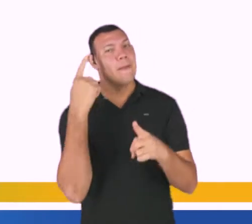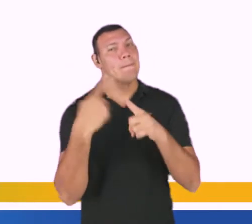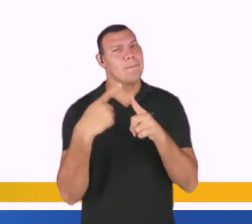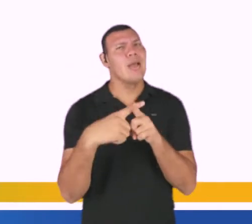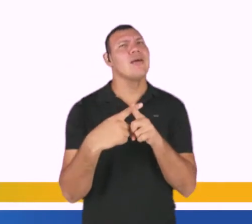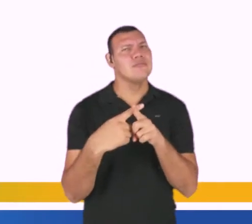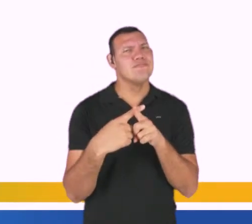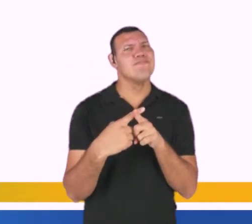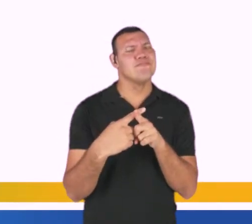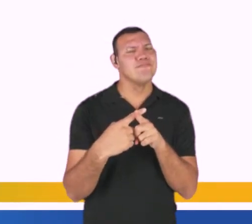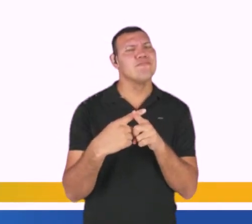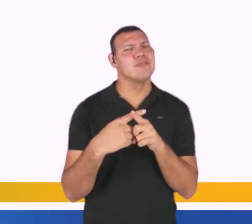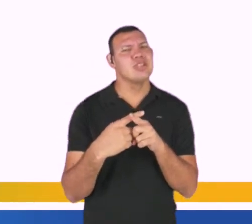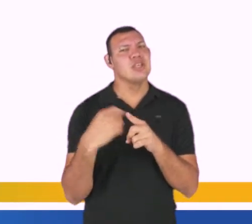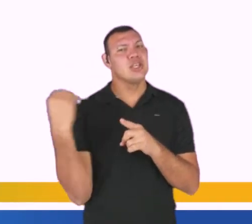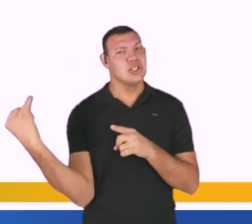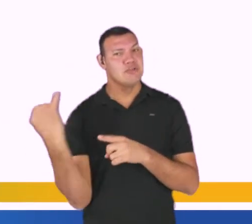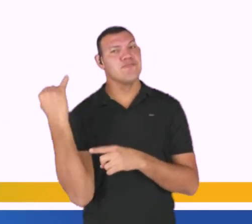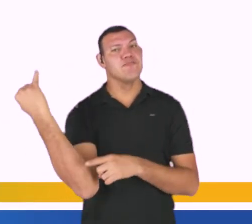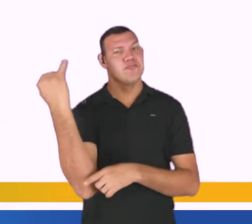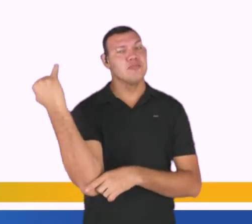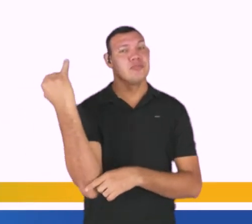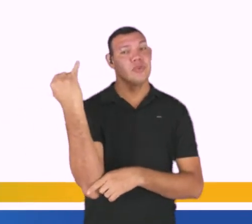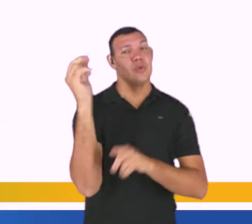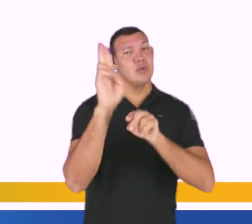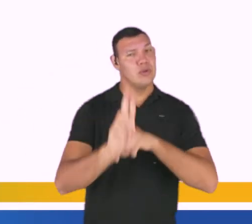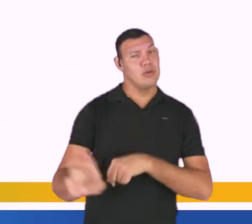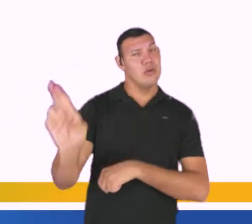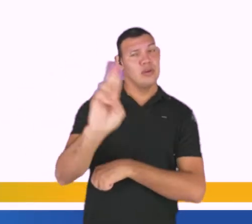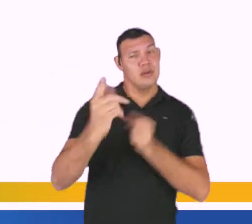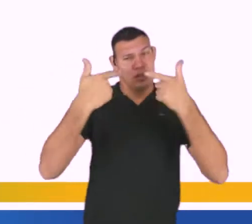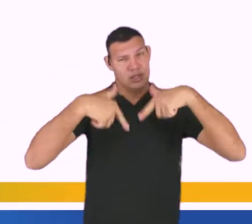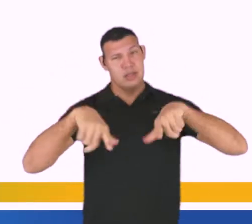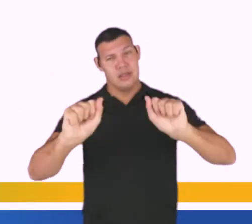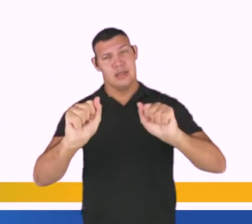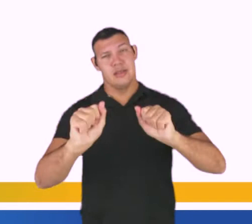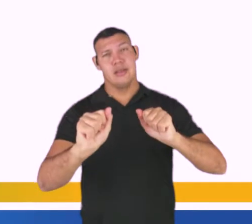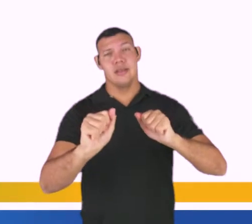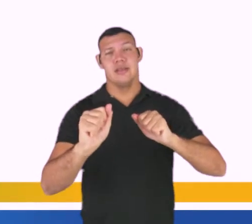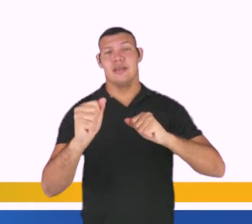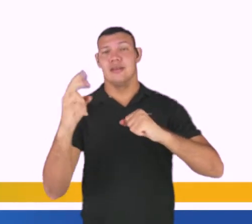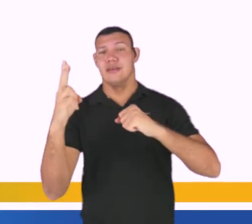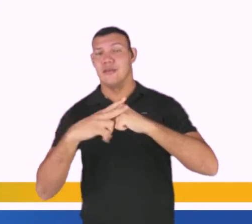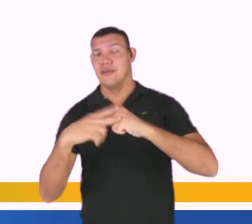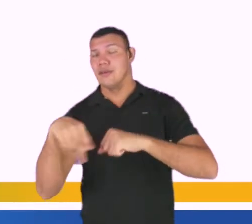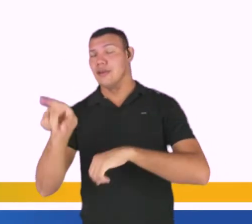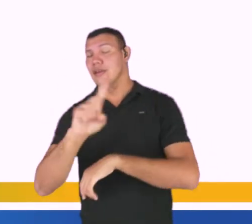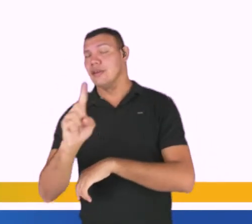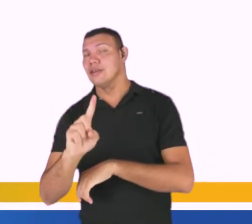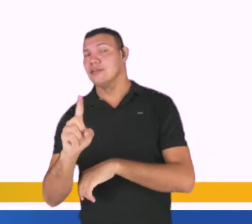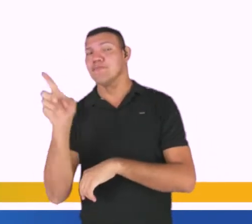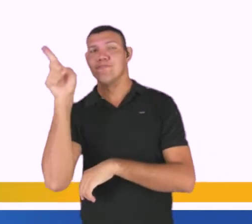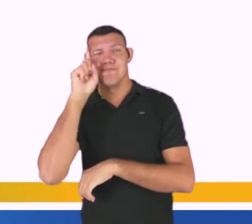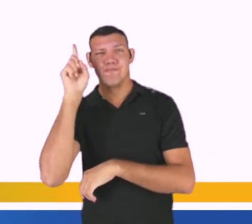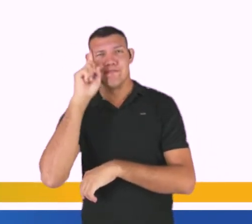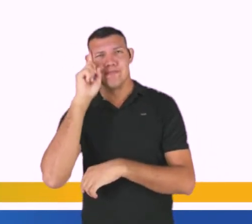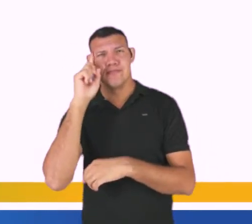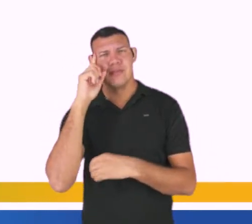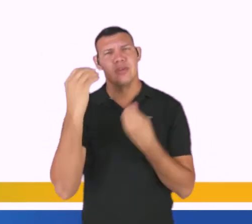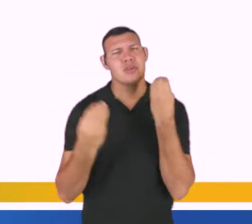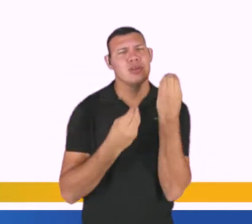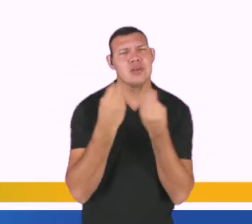importante a utilização das linguagens não verbais no nosso cotidiano? Você quer saber como se dá